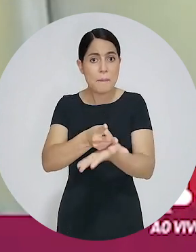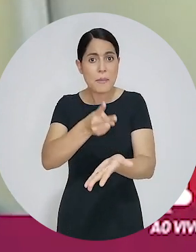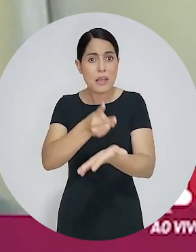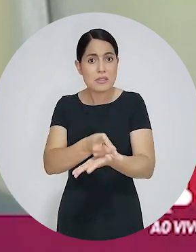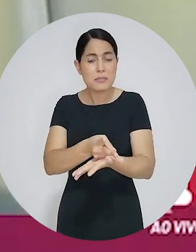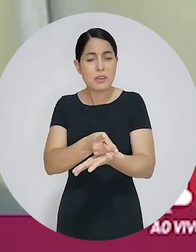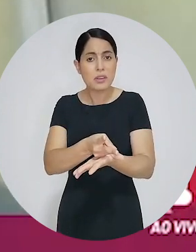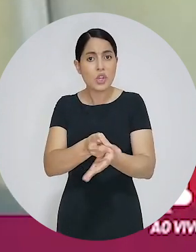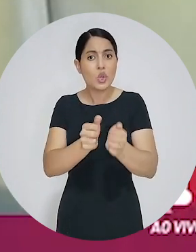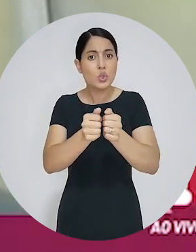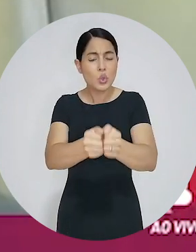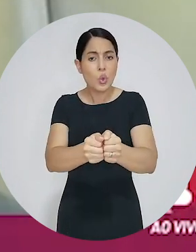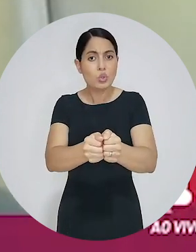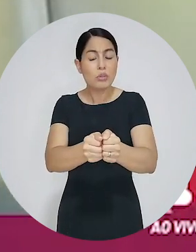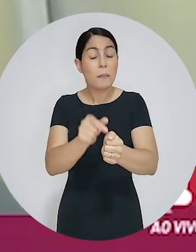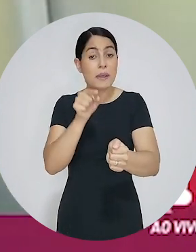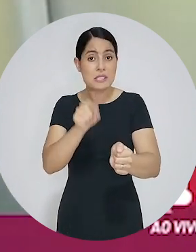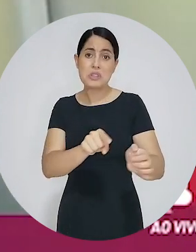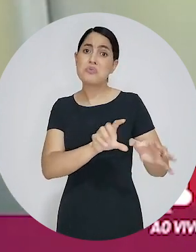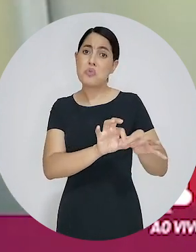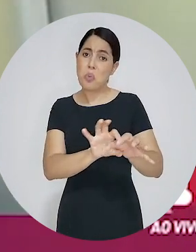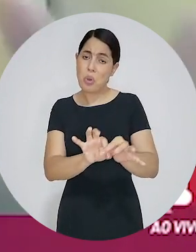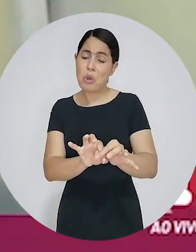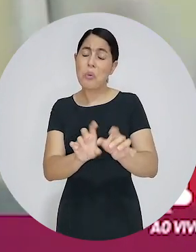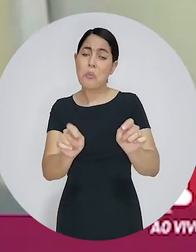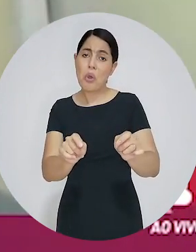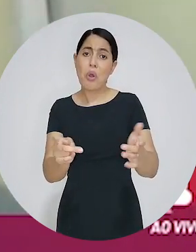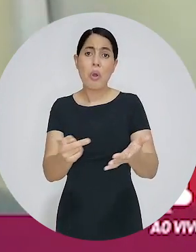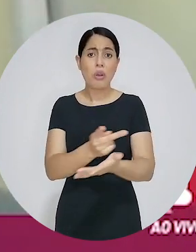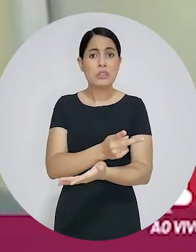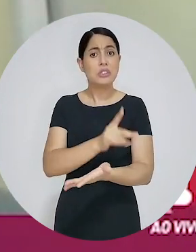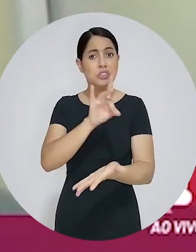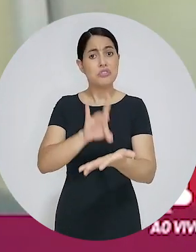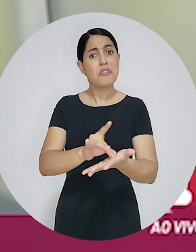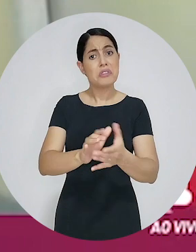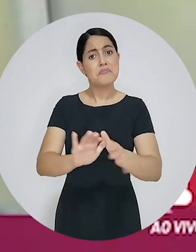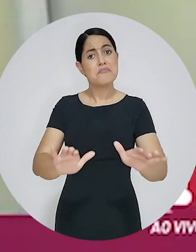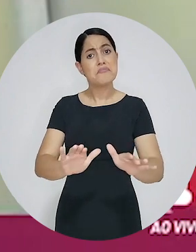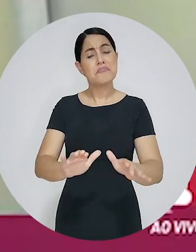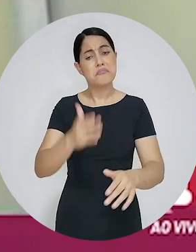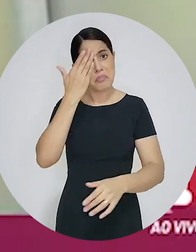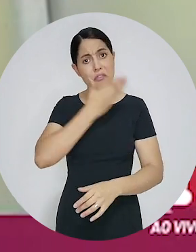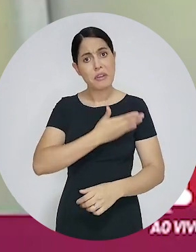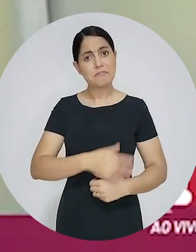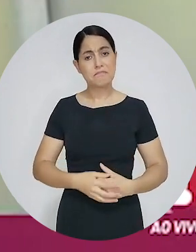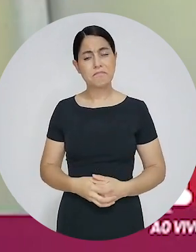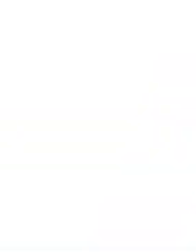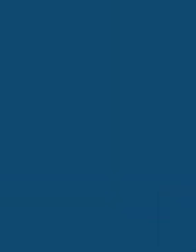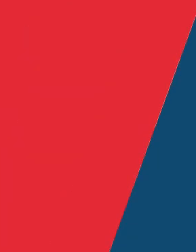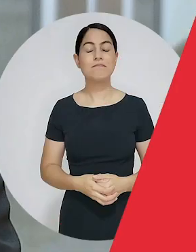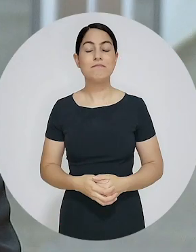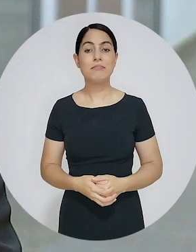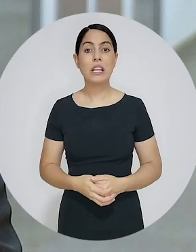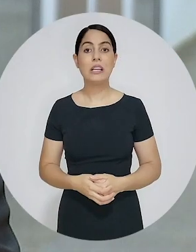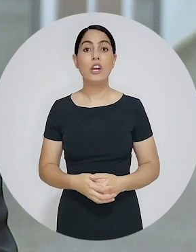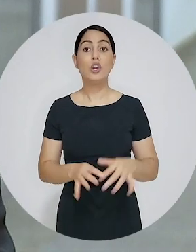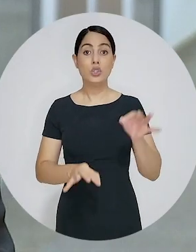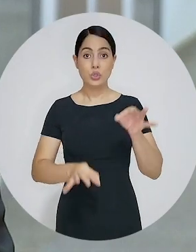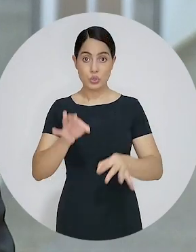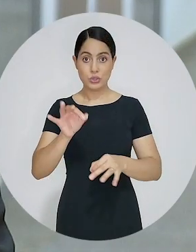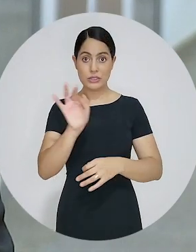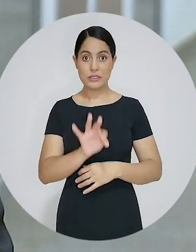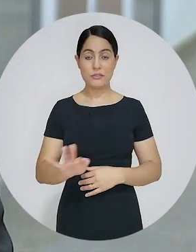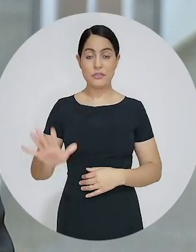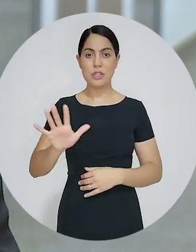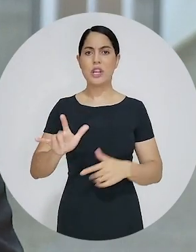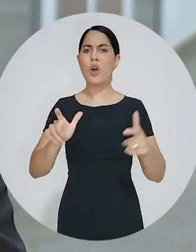cama, na realidade, essa é uma situação em que, em tese, é possível a configuração da separação de fato. A Justiça